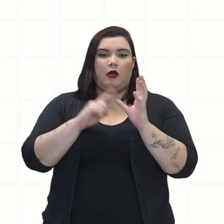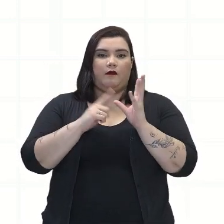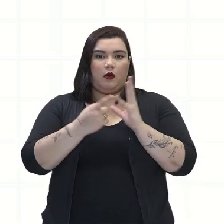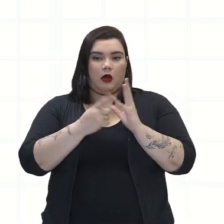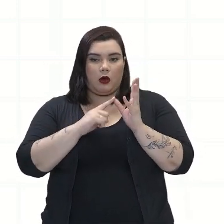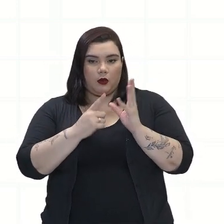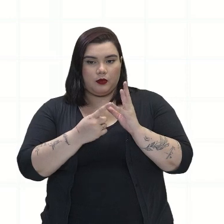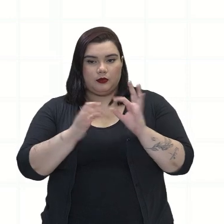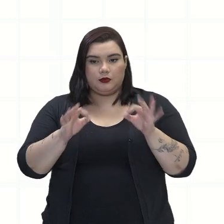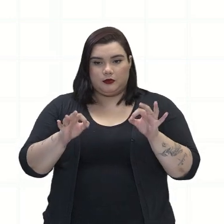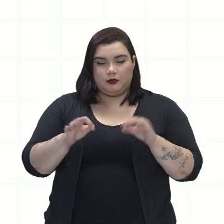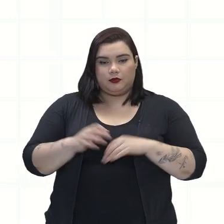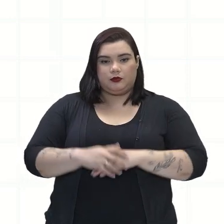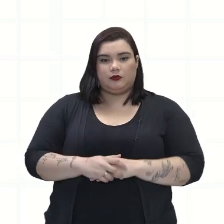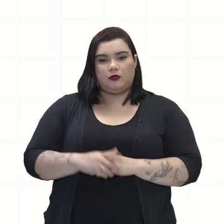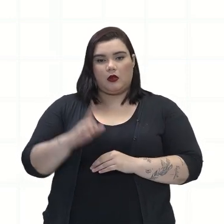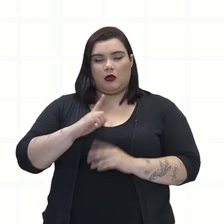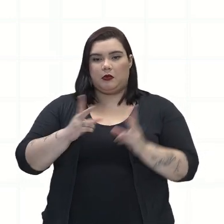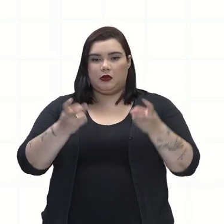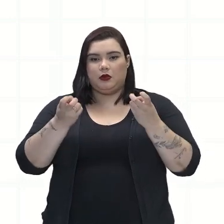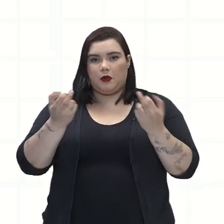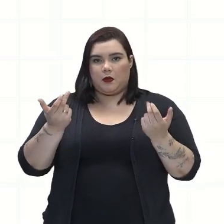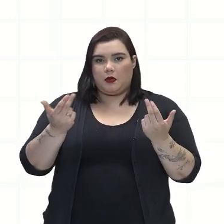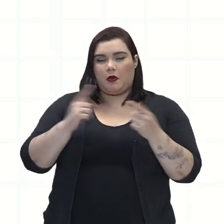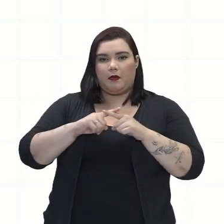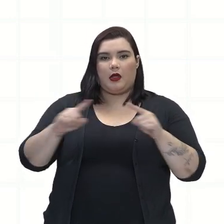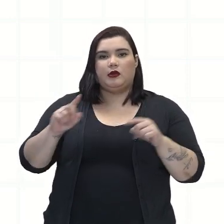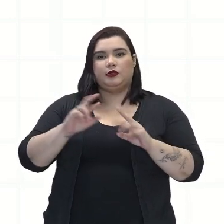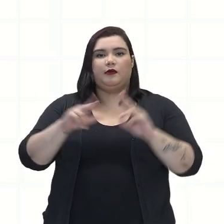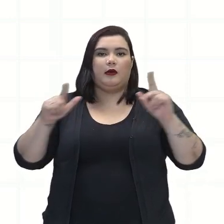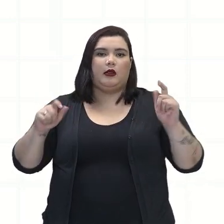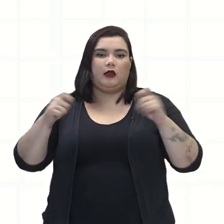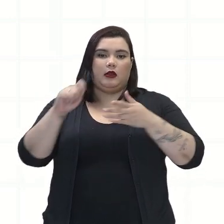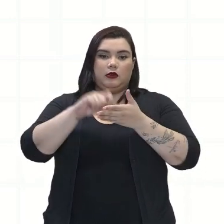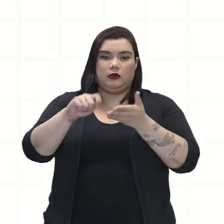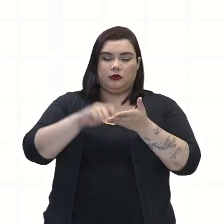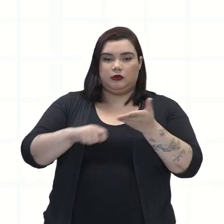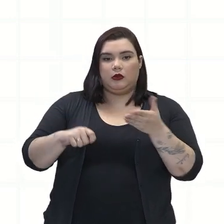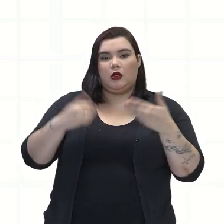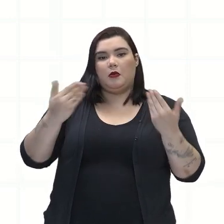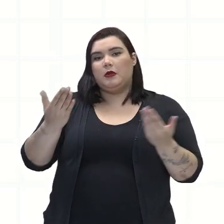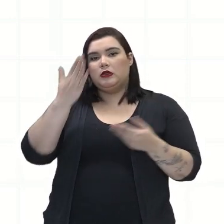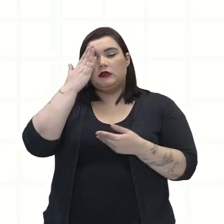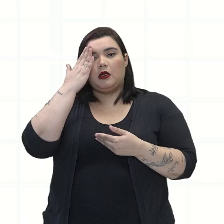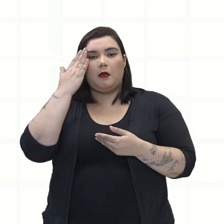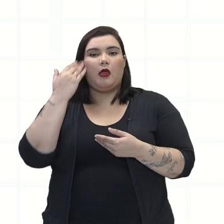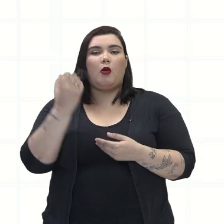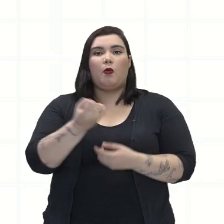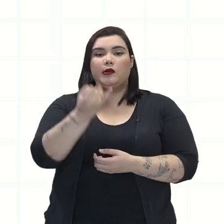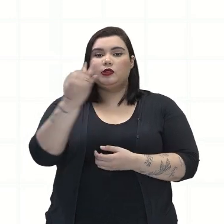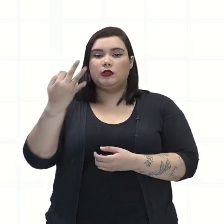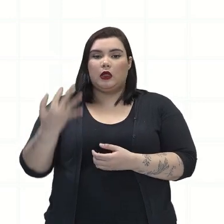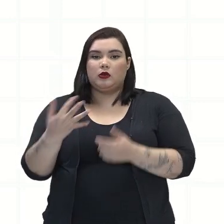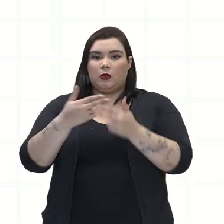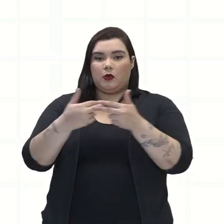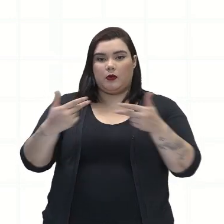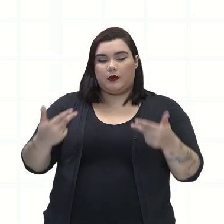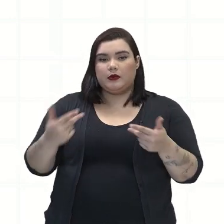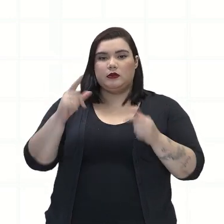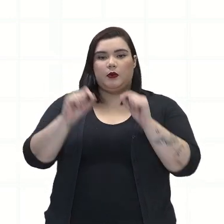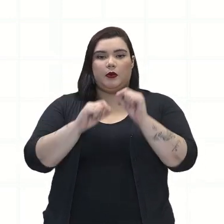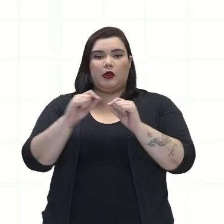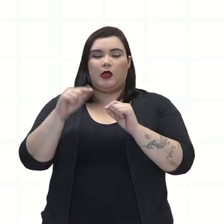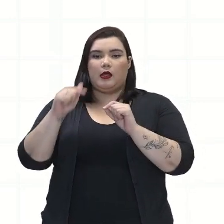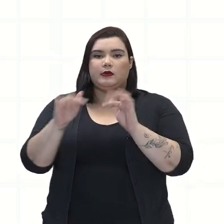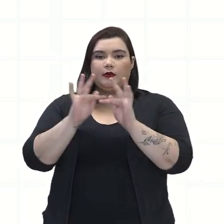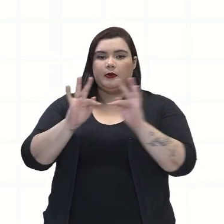coisa, um ou uma, mas tem essa diferença aí na hora do uso. E para saber a quantidade de alguma coisa, essa